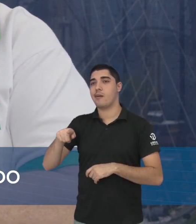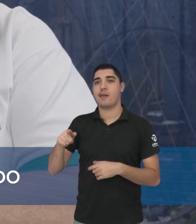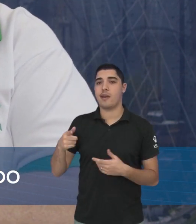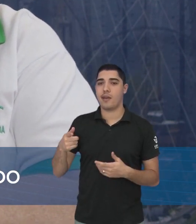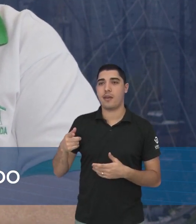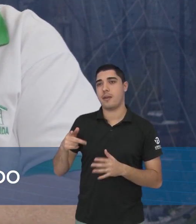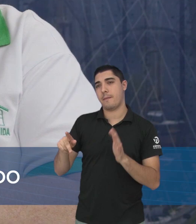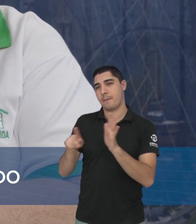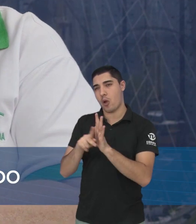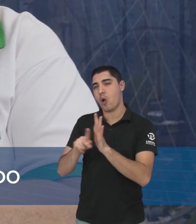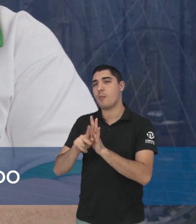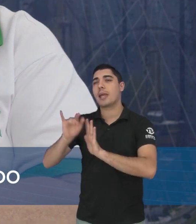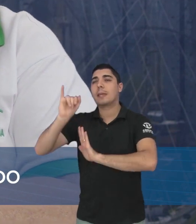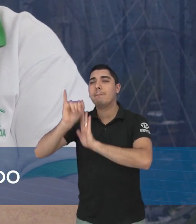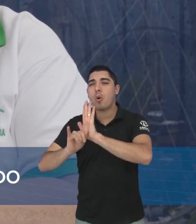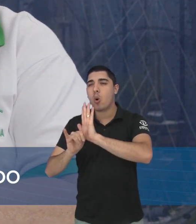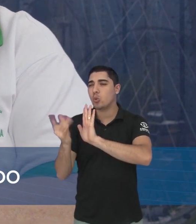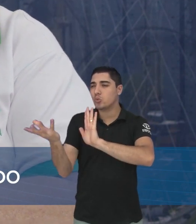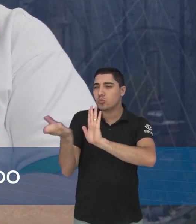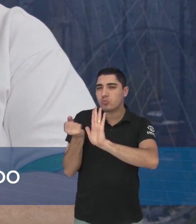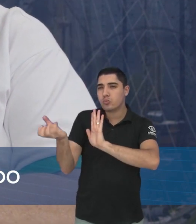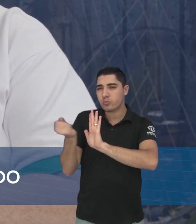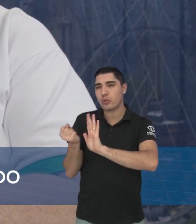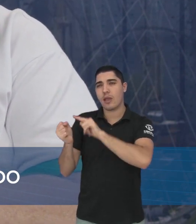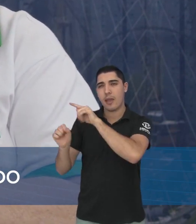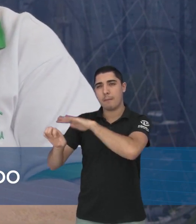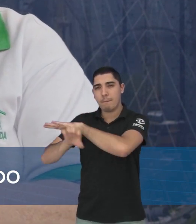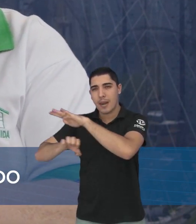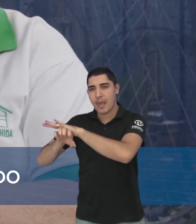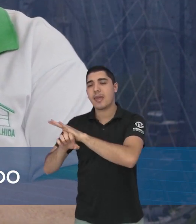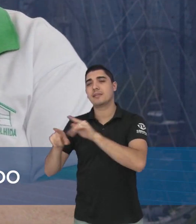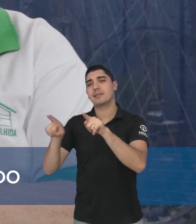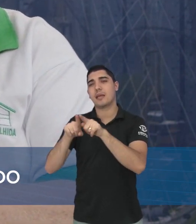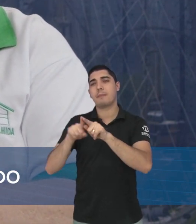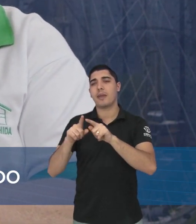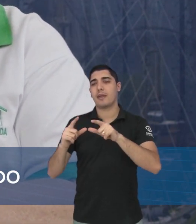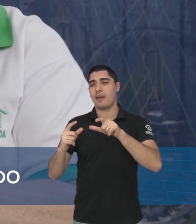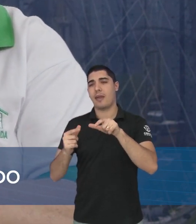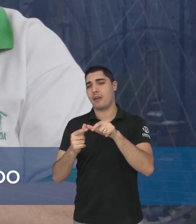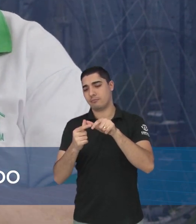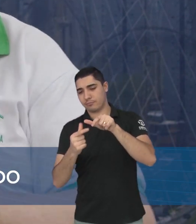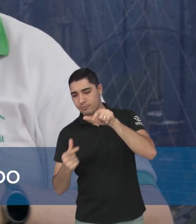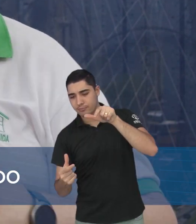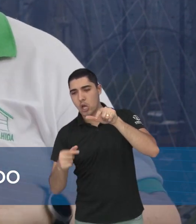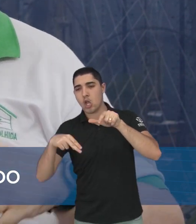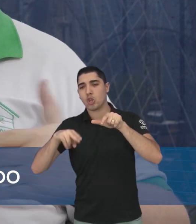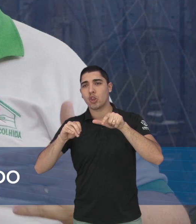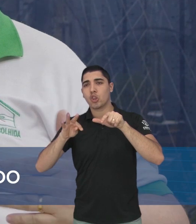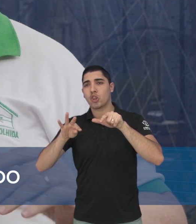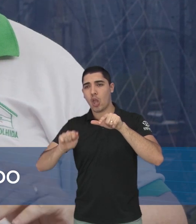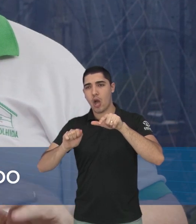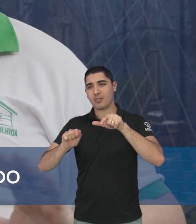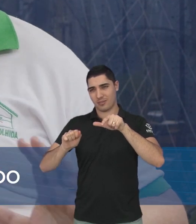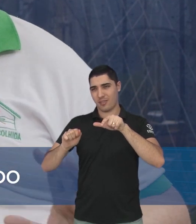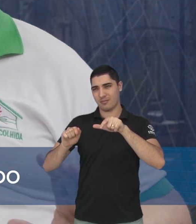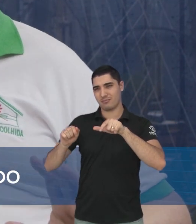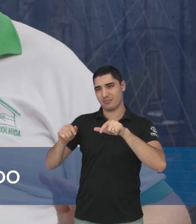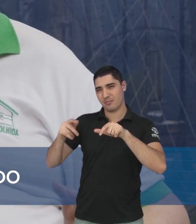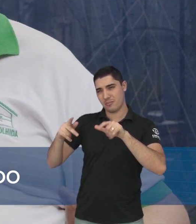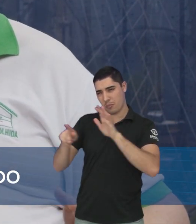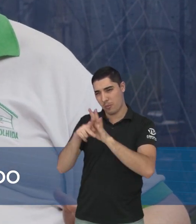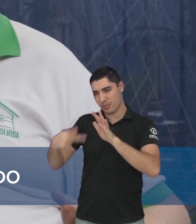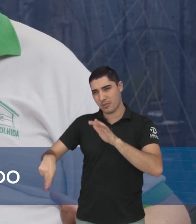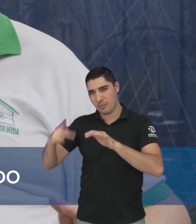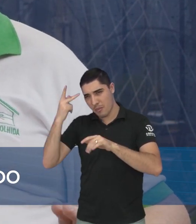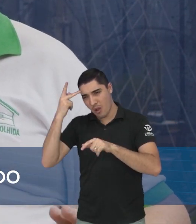isenção, o incentivo fiscal, a nota fiscal paulista. Tem várias formas que as pessoas conseguem ajudar sem sair de